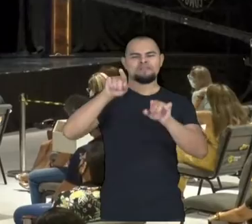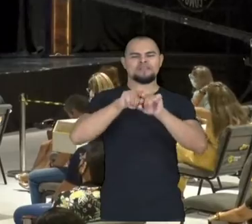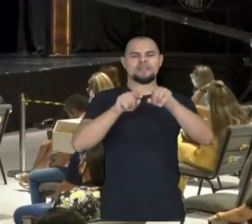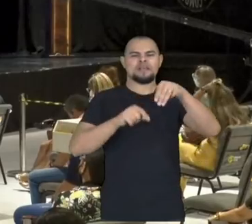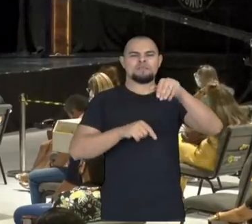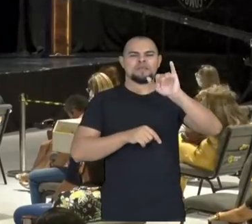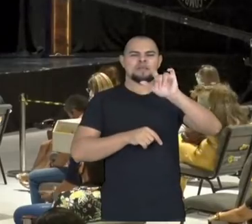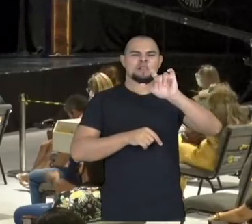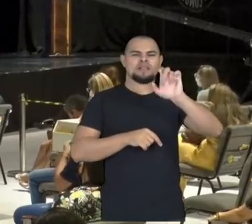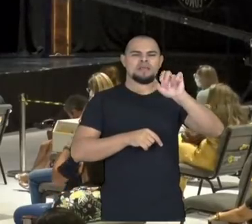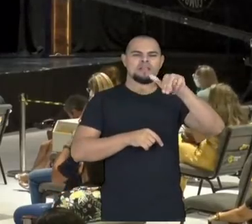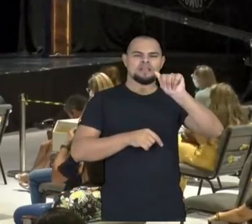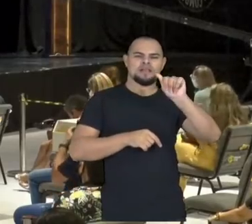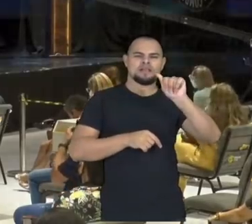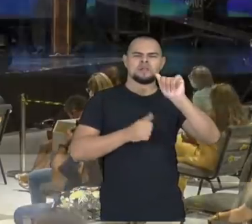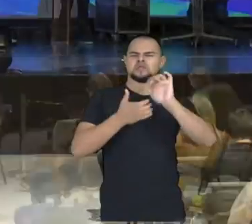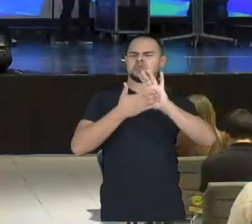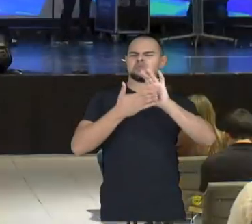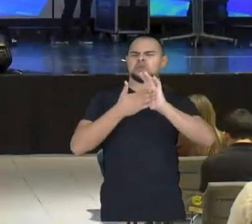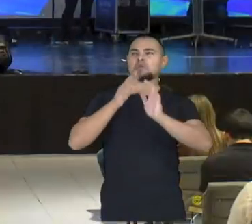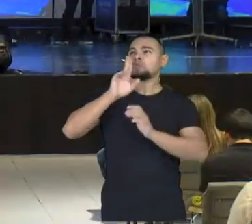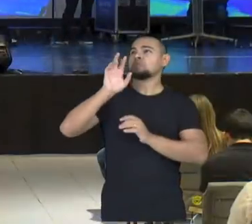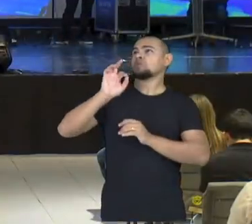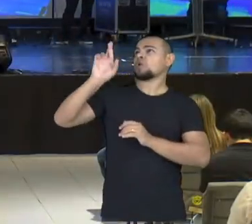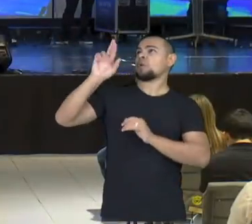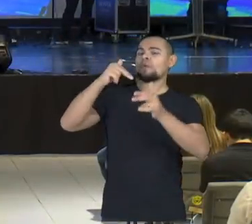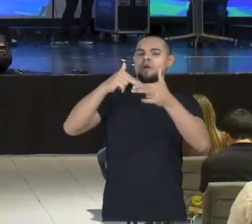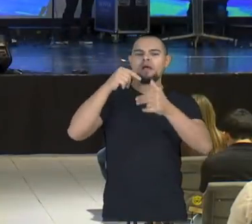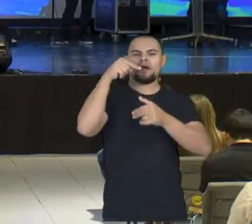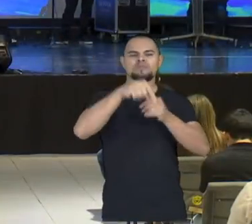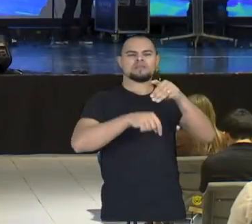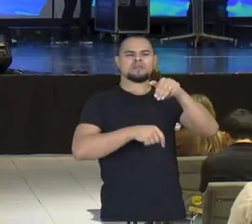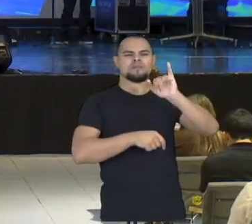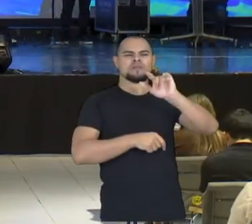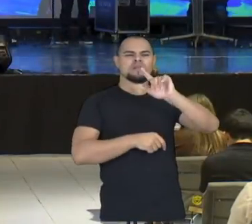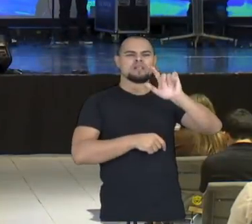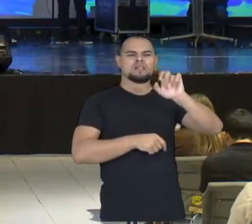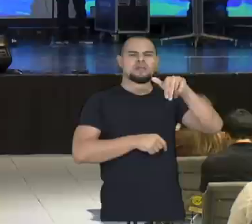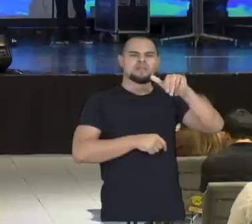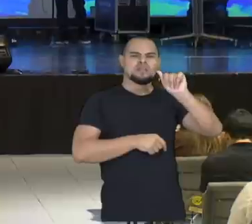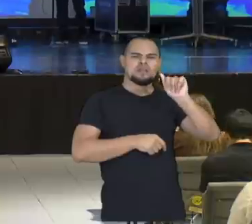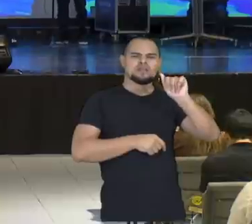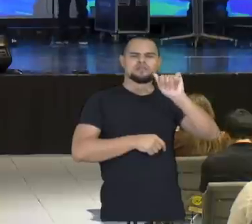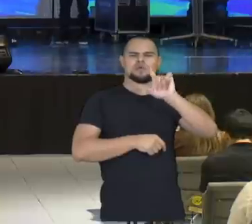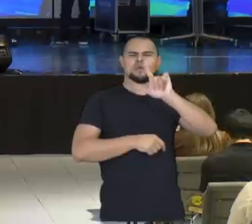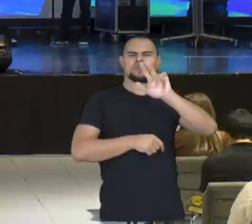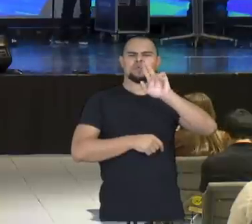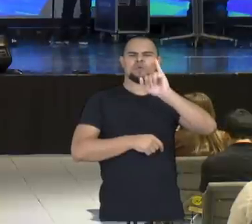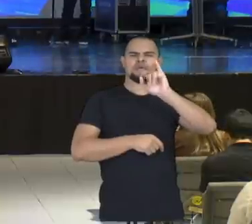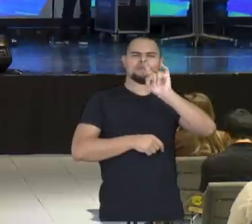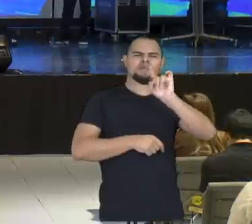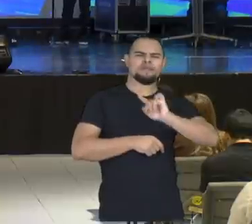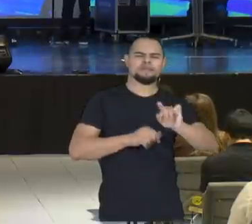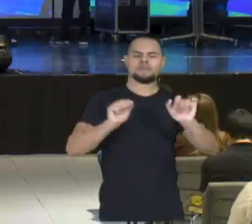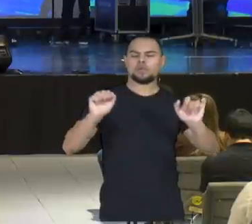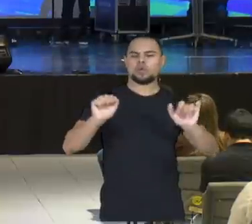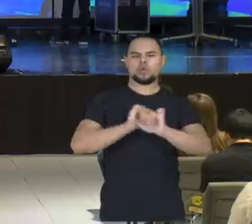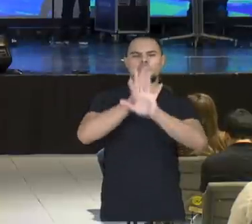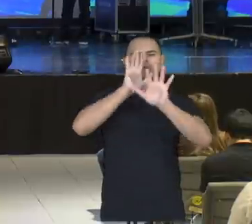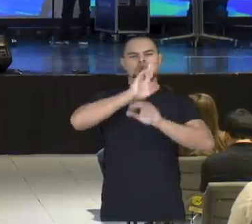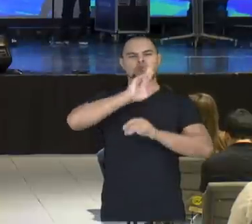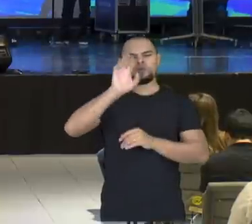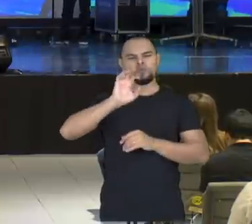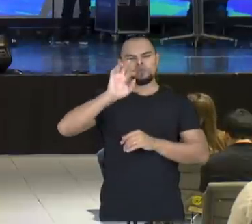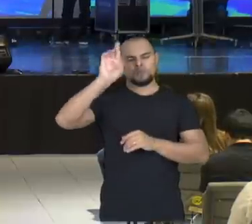louvado seja o teu nome, Senhor, pela vida da Milena, pela vida da Gabriela, pela vida do Luiz. Aleluia. Glórias ao nome do